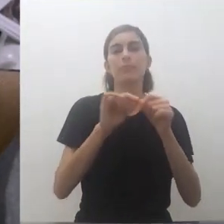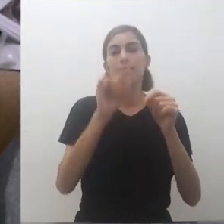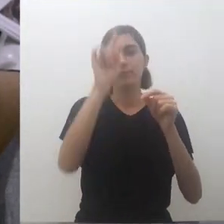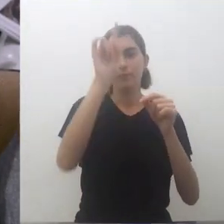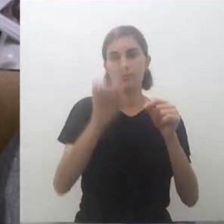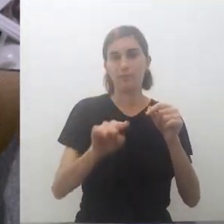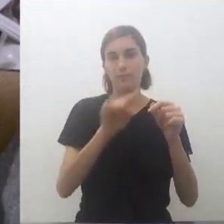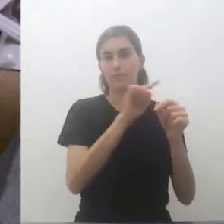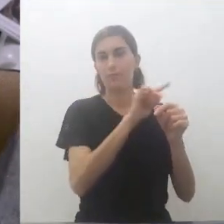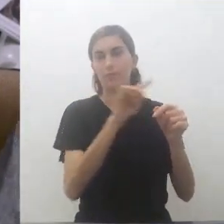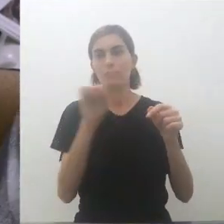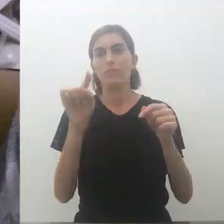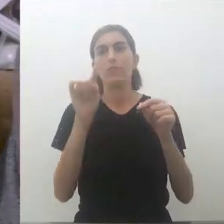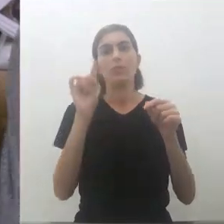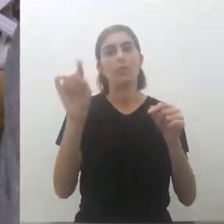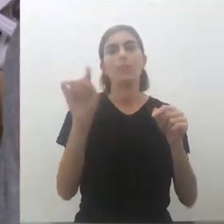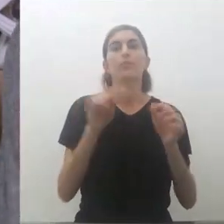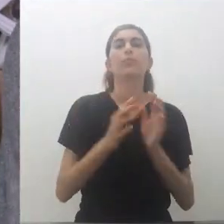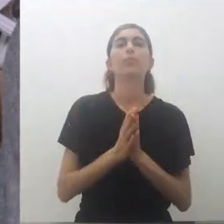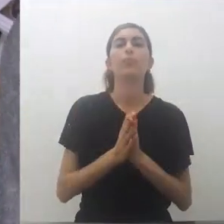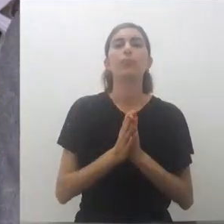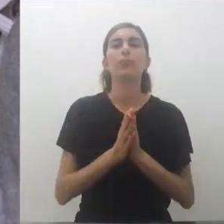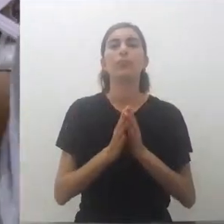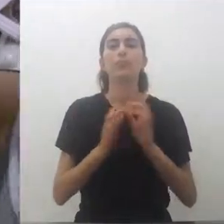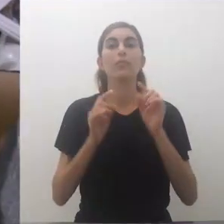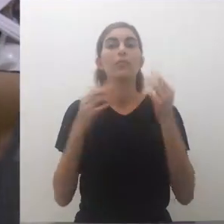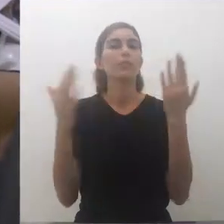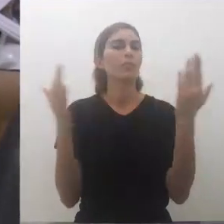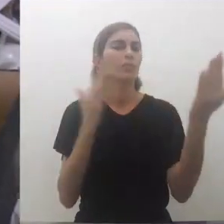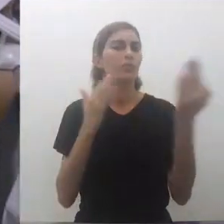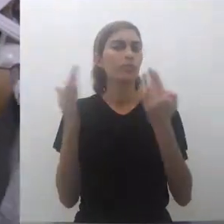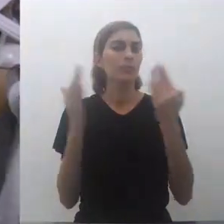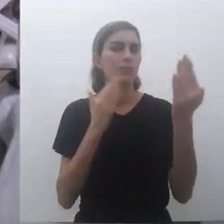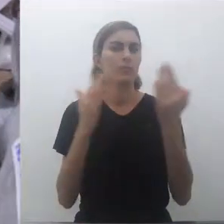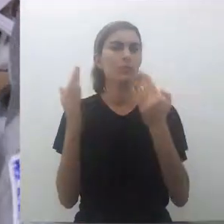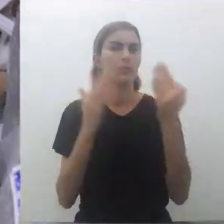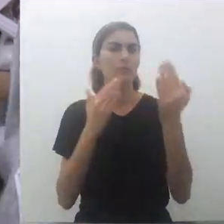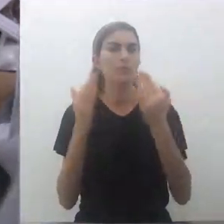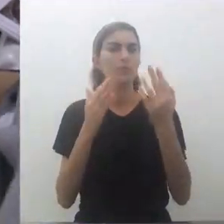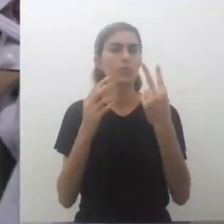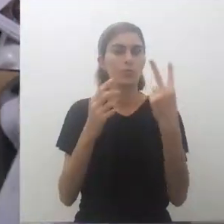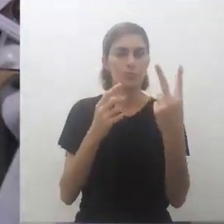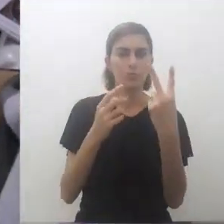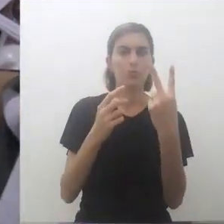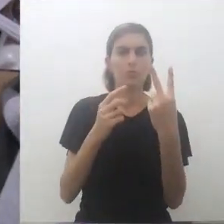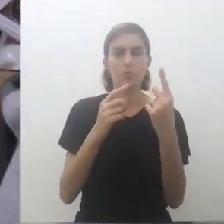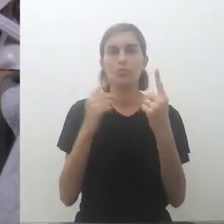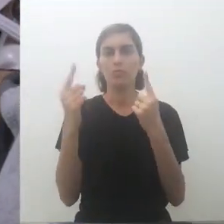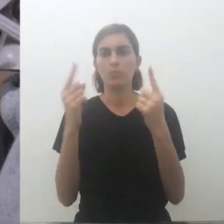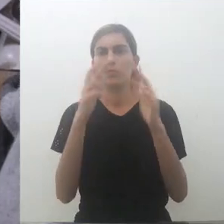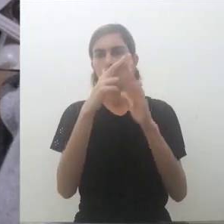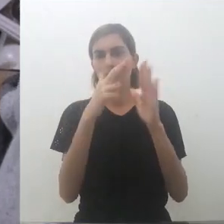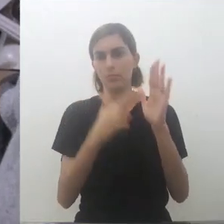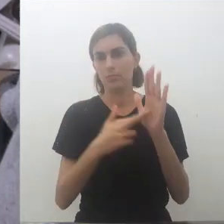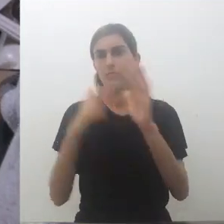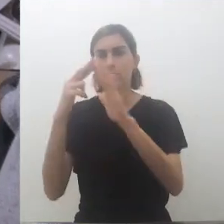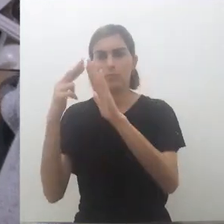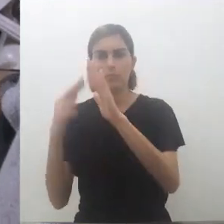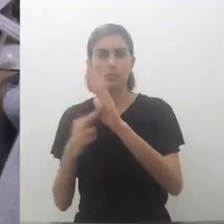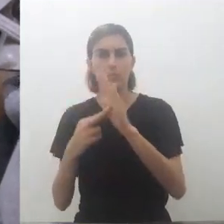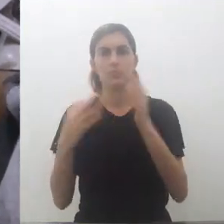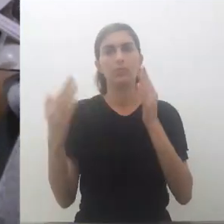o outro ponto dela. Então, comparando as duas regras